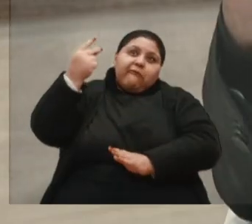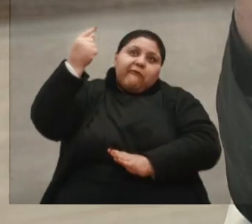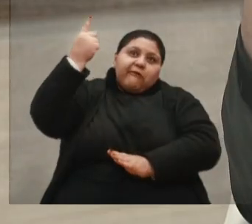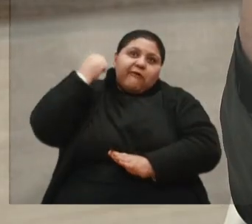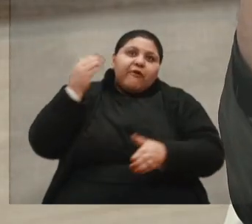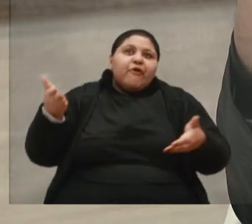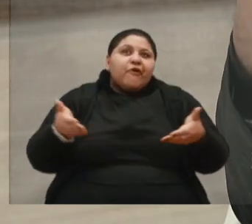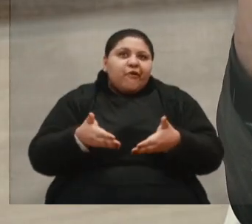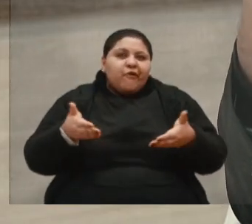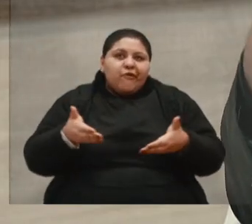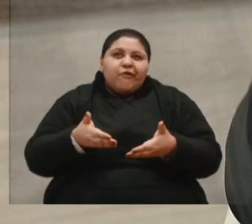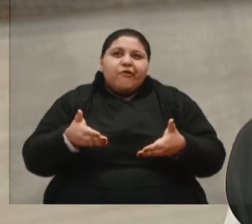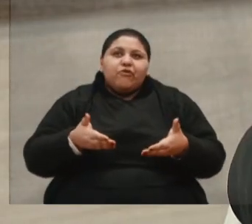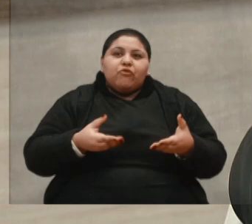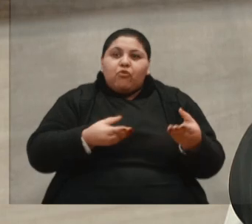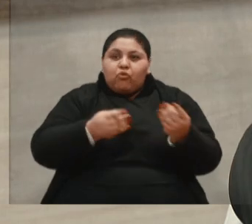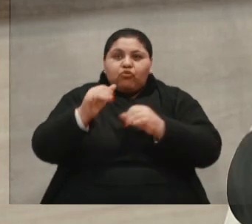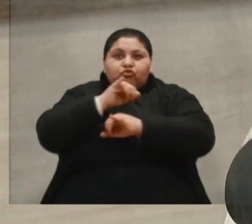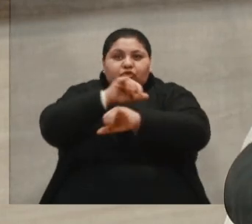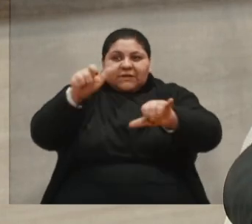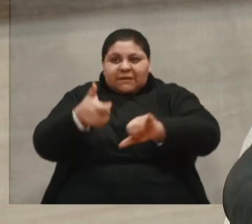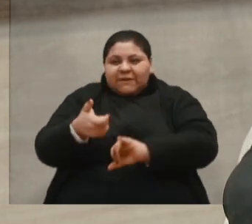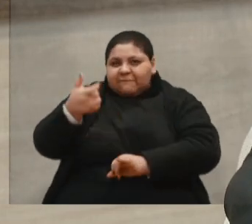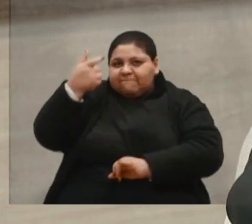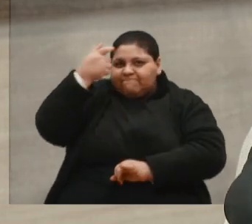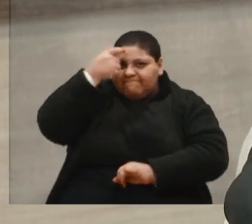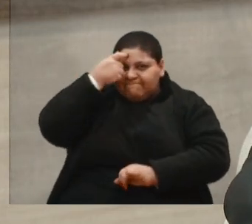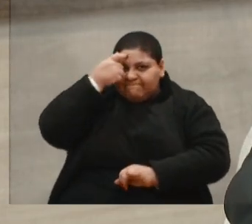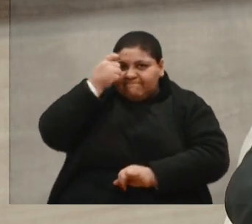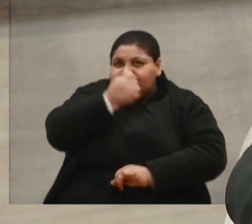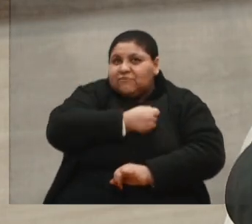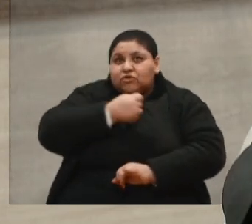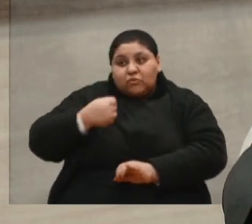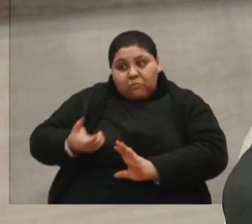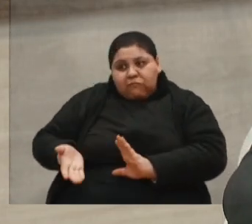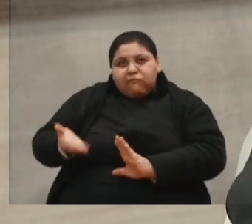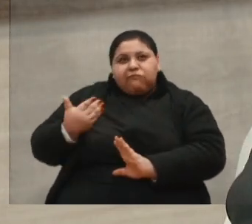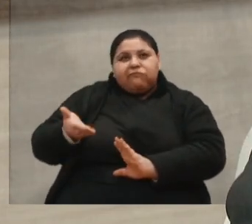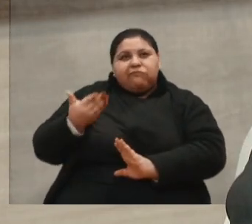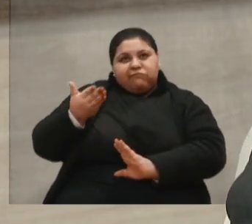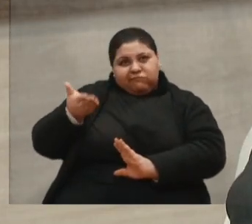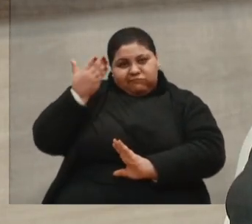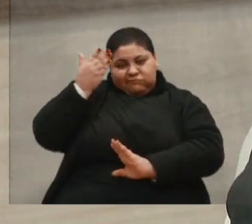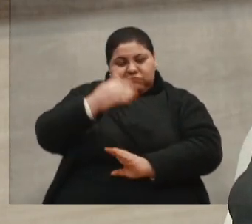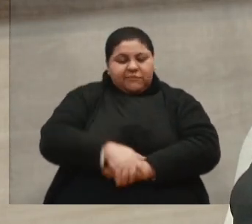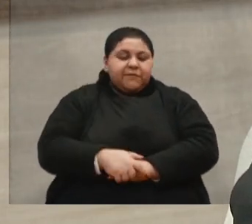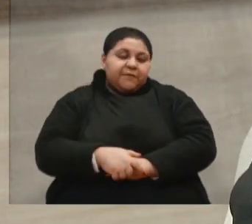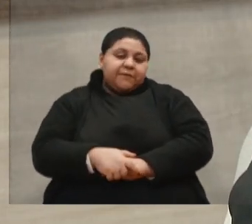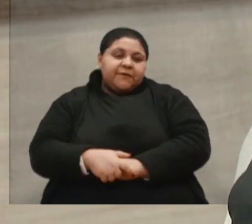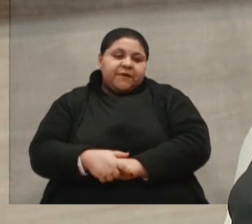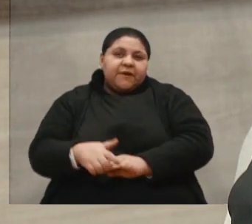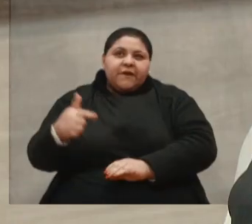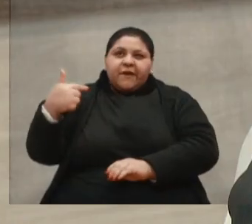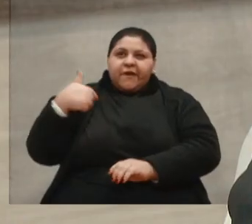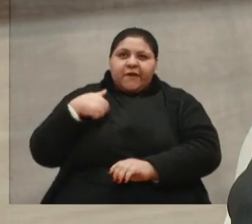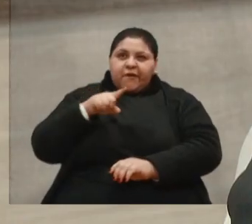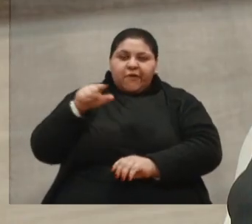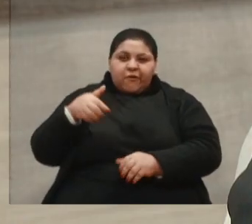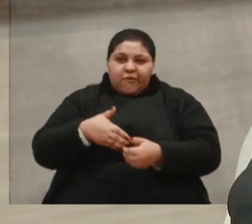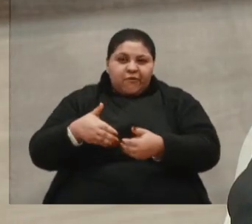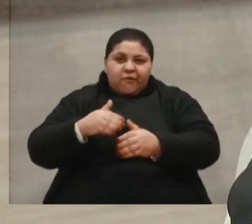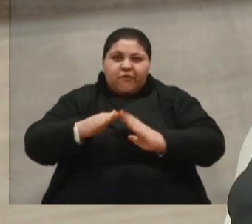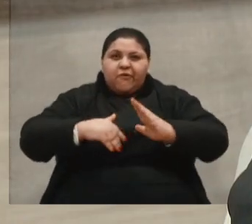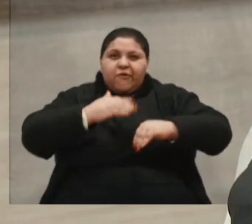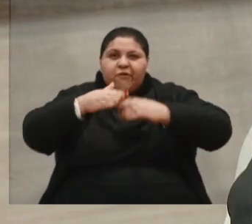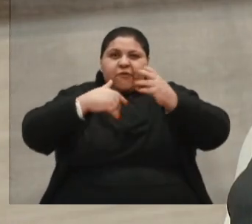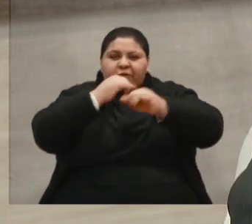de um período também muito remoto e hoje mesmo com todas as campanhas de conscientização, ainda os números são muito altos. A propósito disso, eu até não